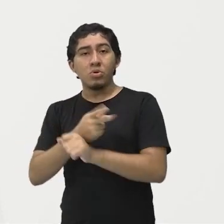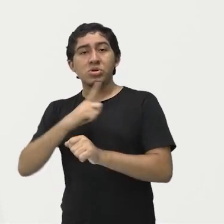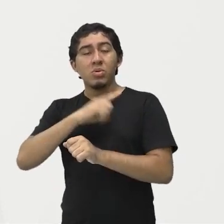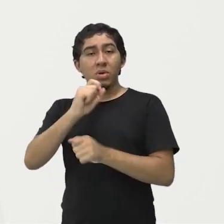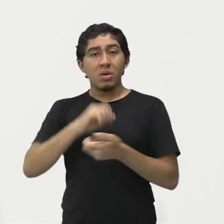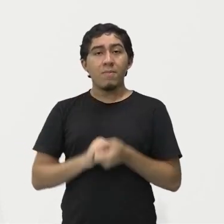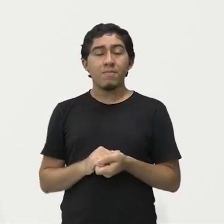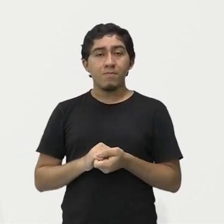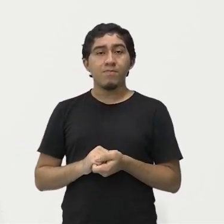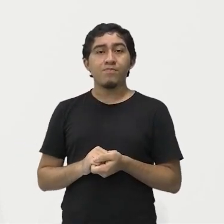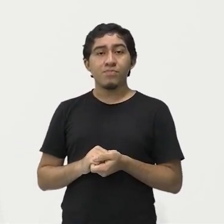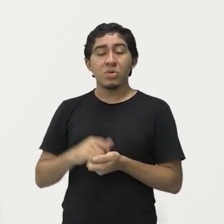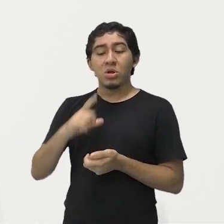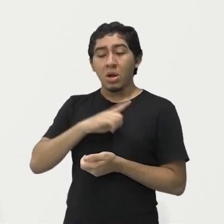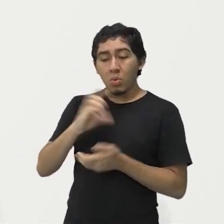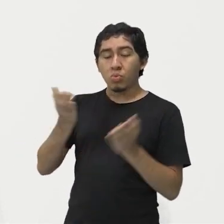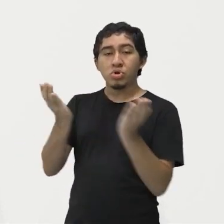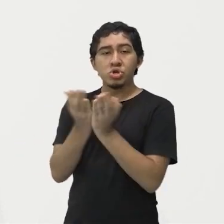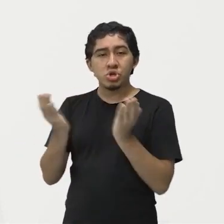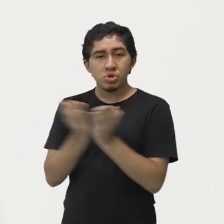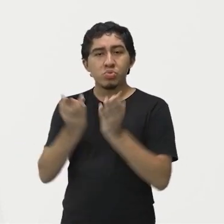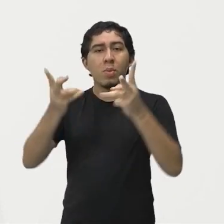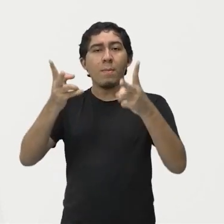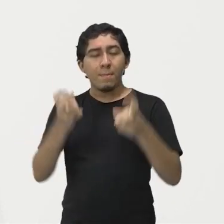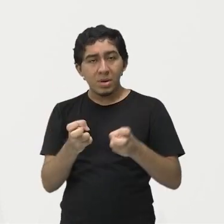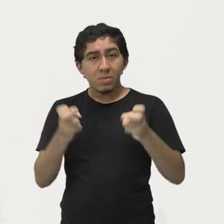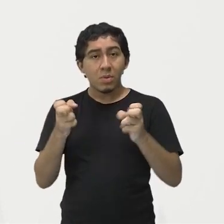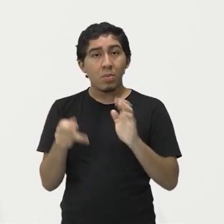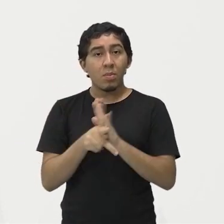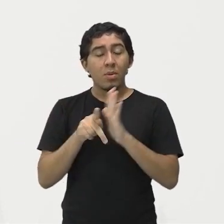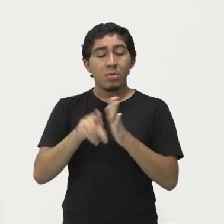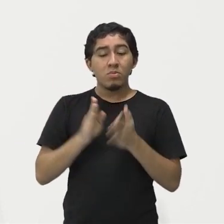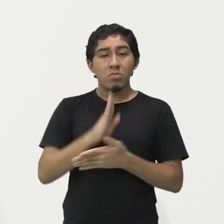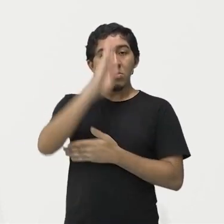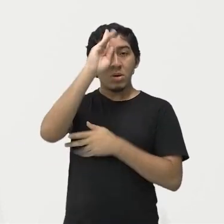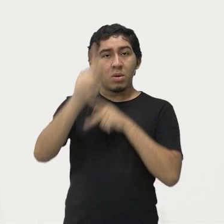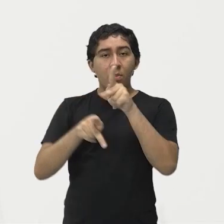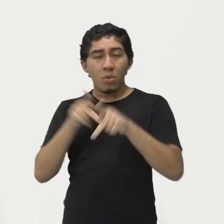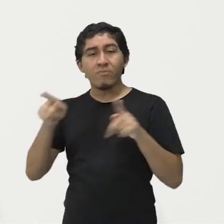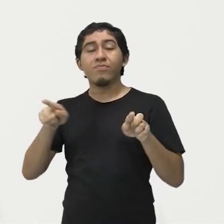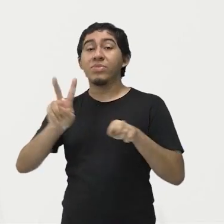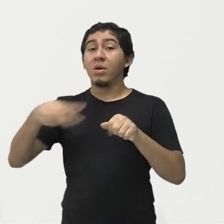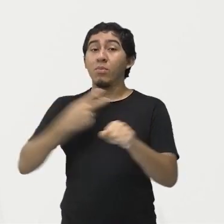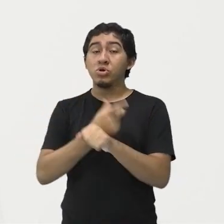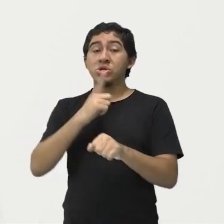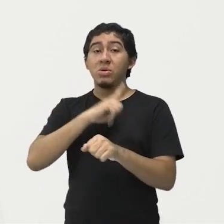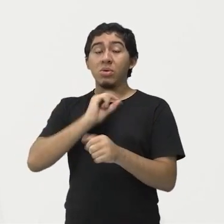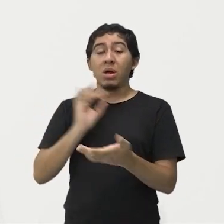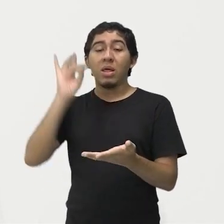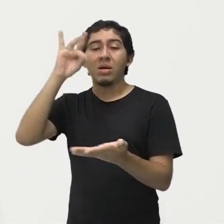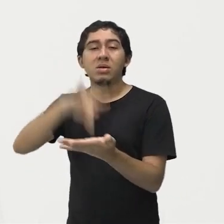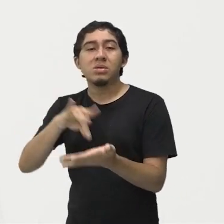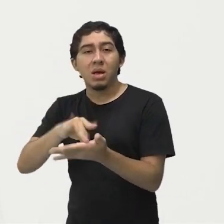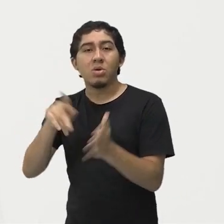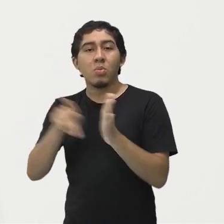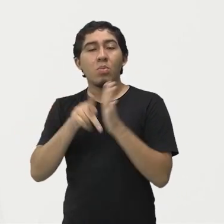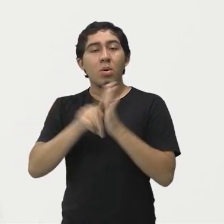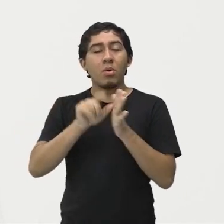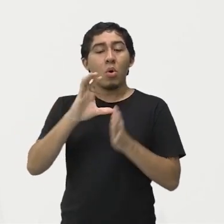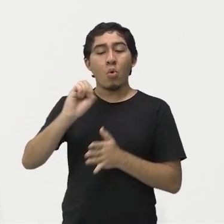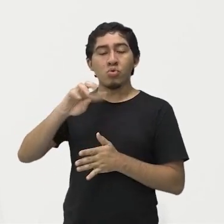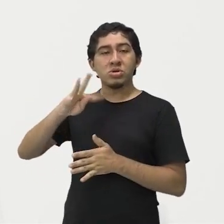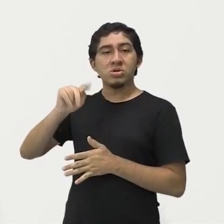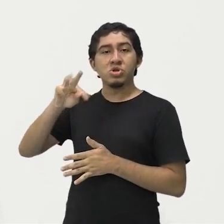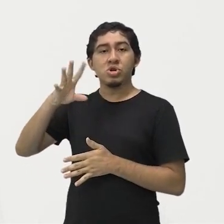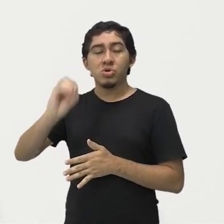Romano, até que ele viesse a ser legalizado no reinado de Constantino em 313,